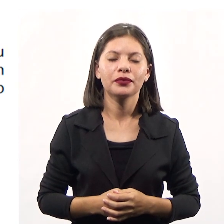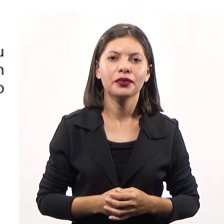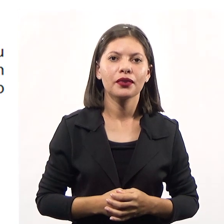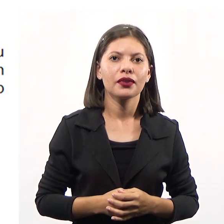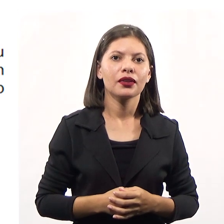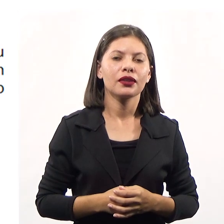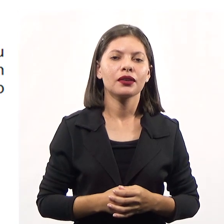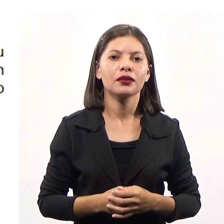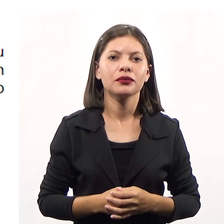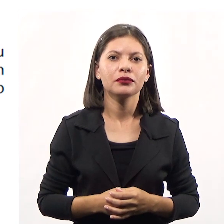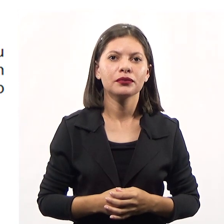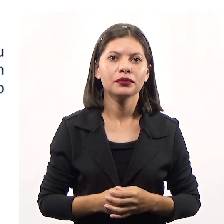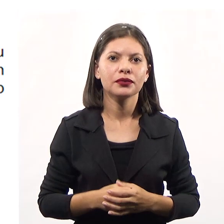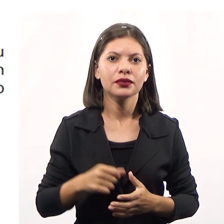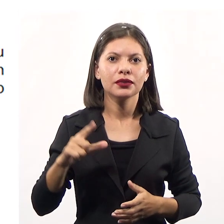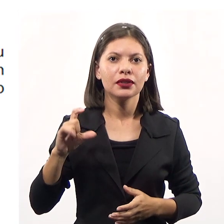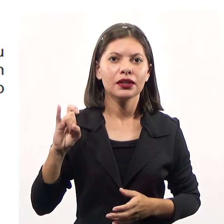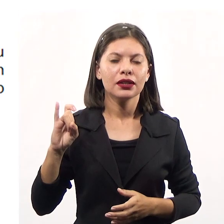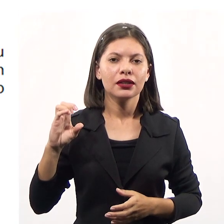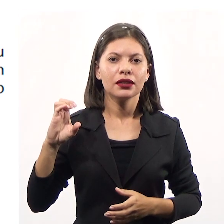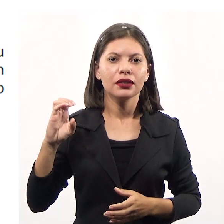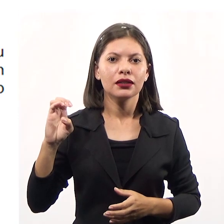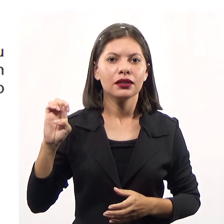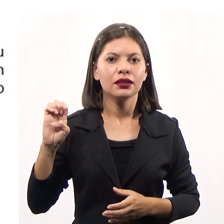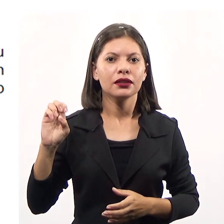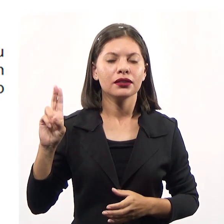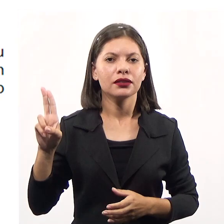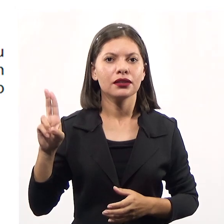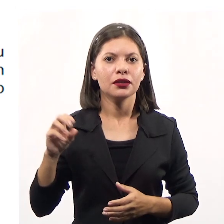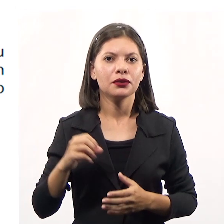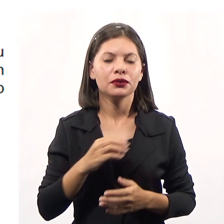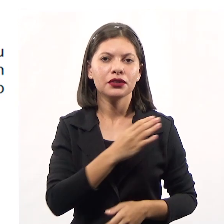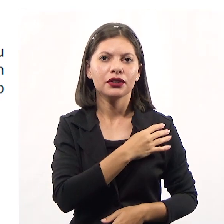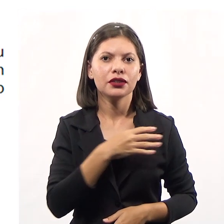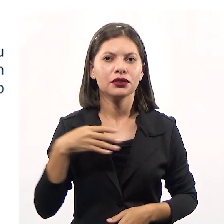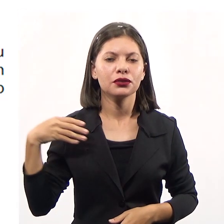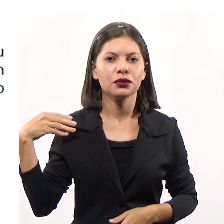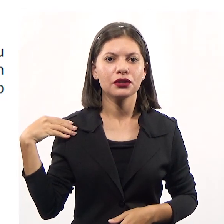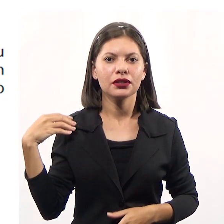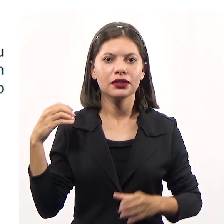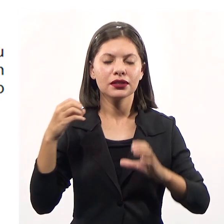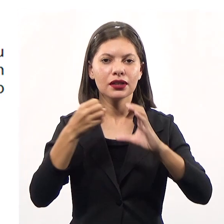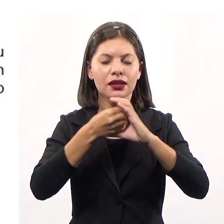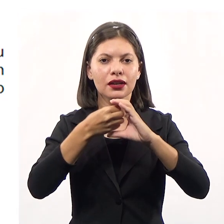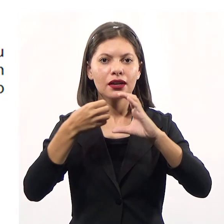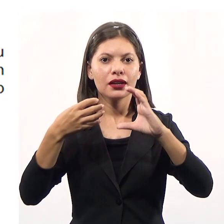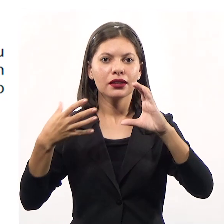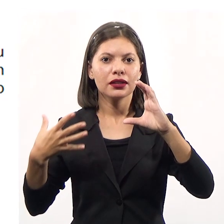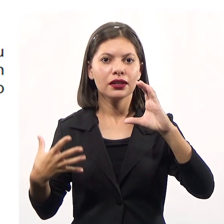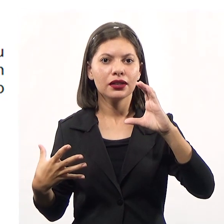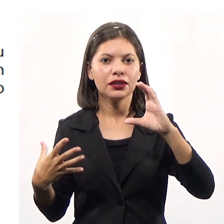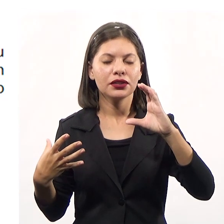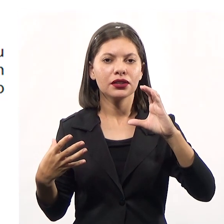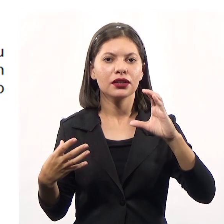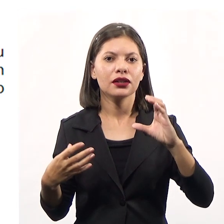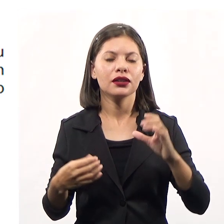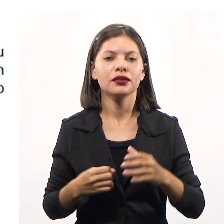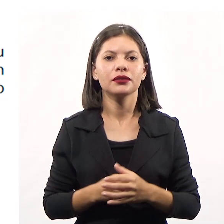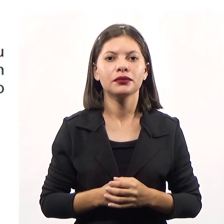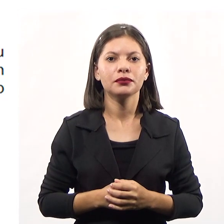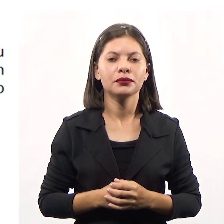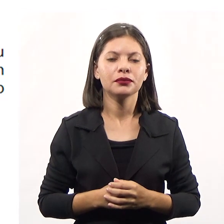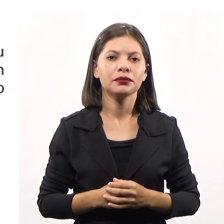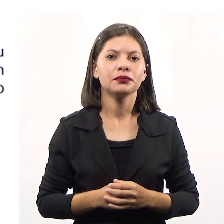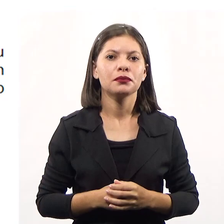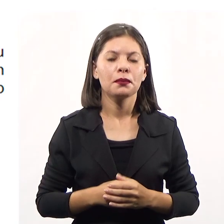peripatéticos. O Liceu de Aristóteles, ele se caracteriza por uma busca incessante